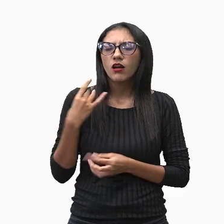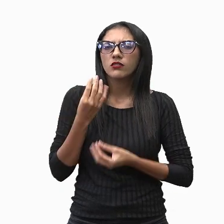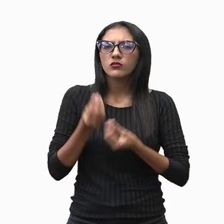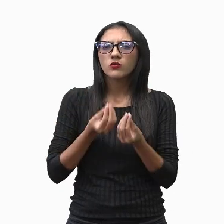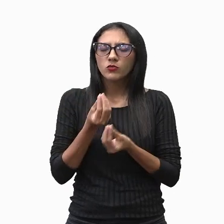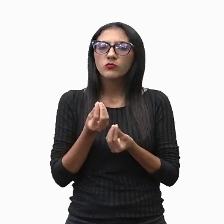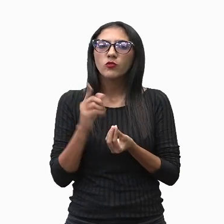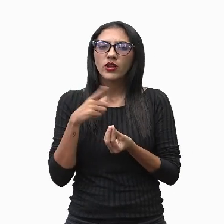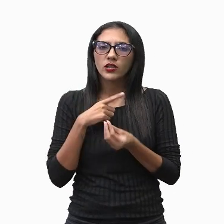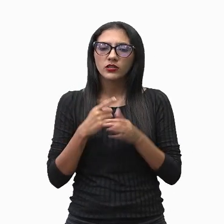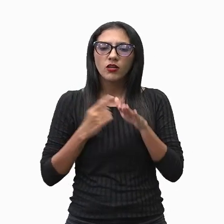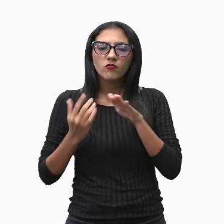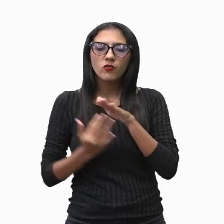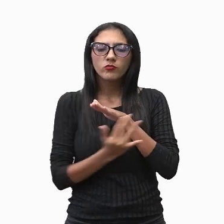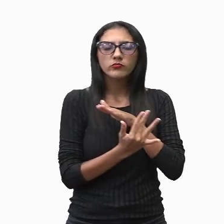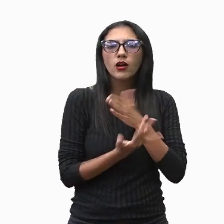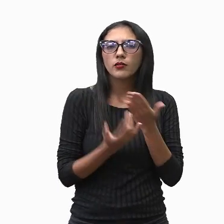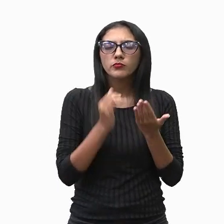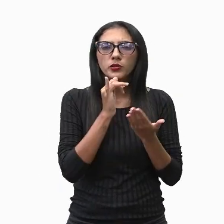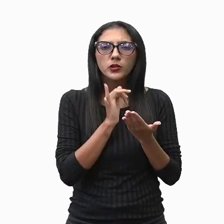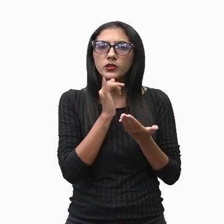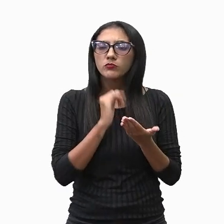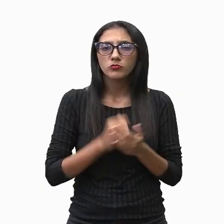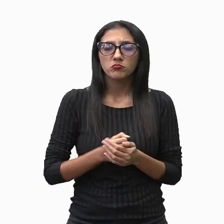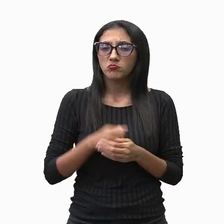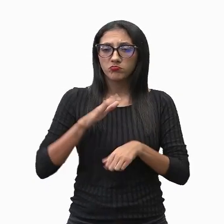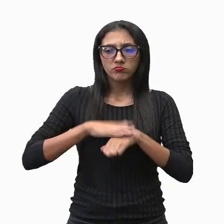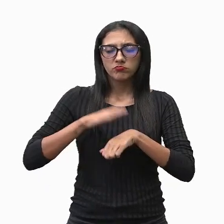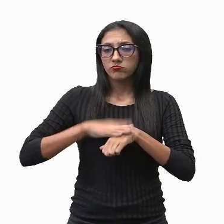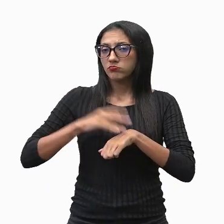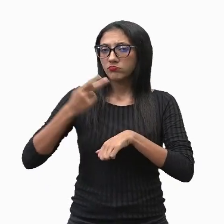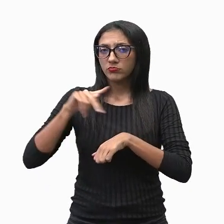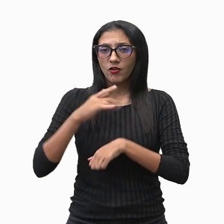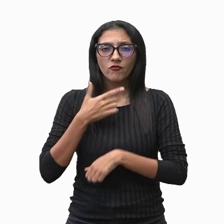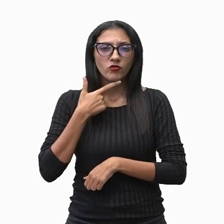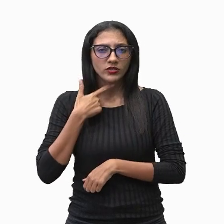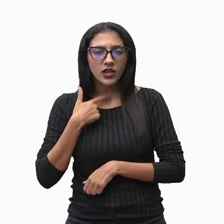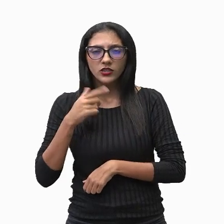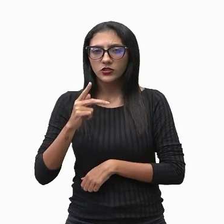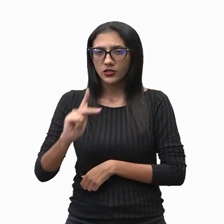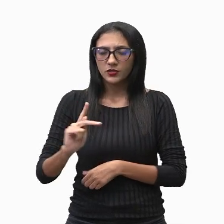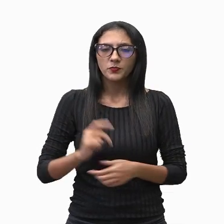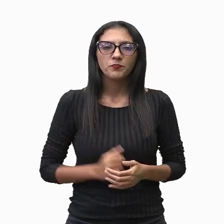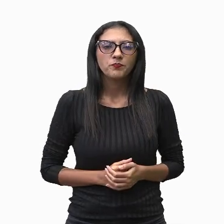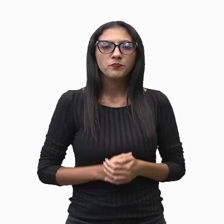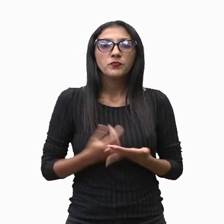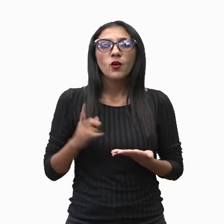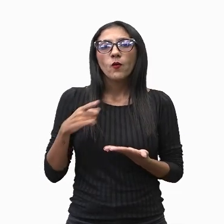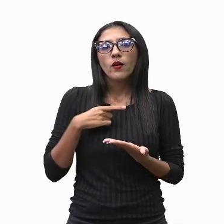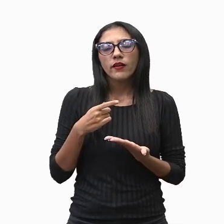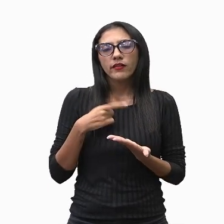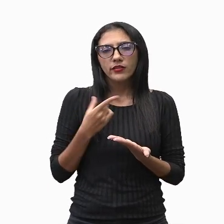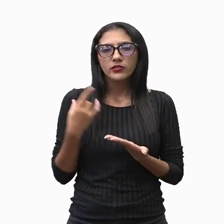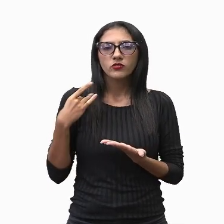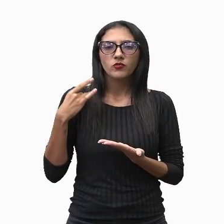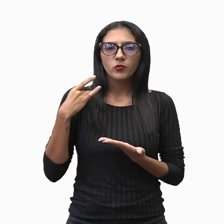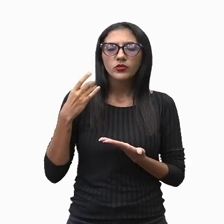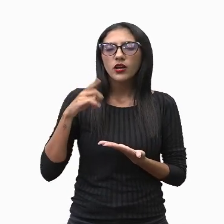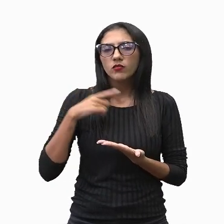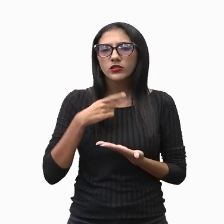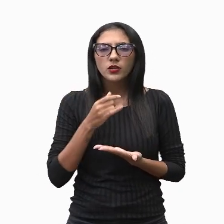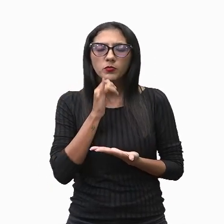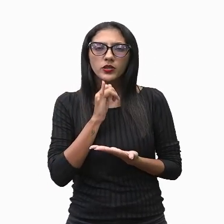está migrando porque quer, não é isso? Então os migrantes voluntários buscam melhores condições de vida,